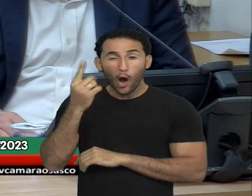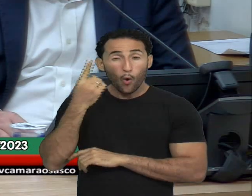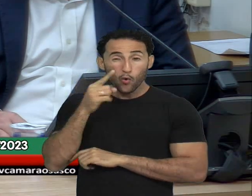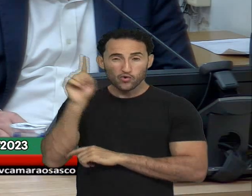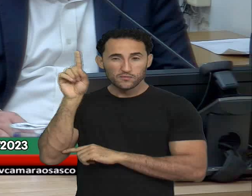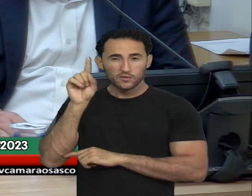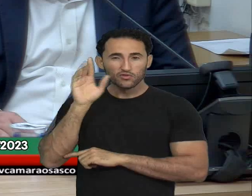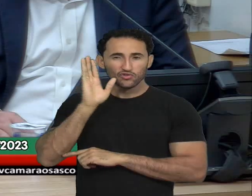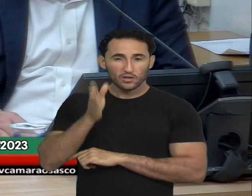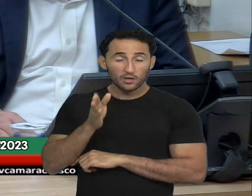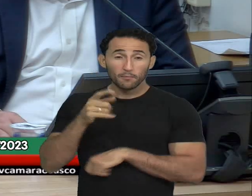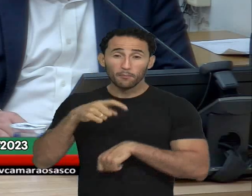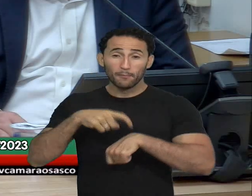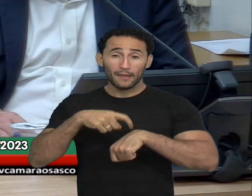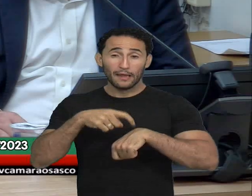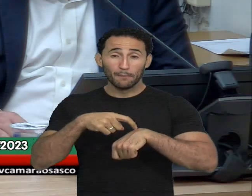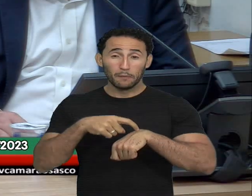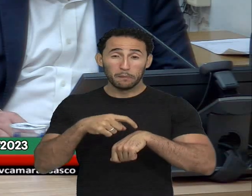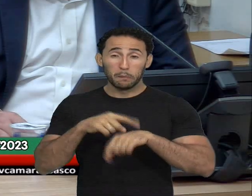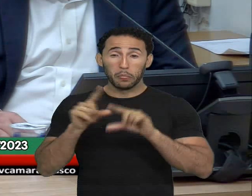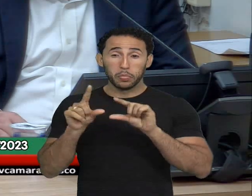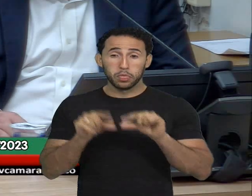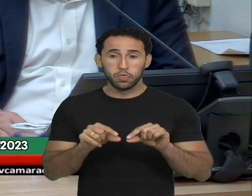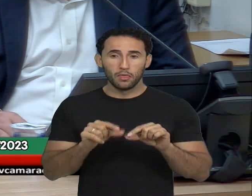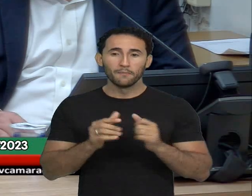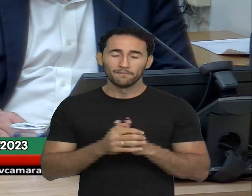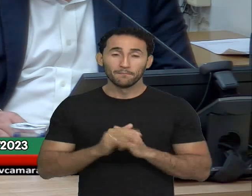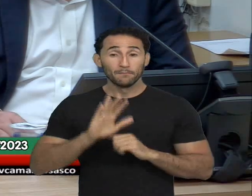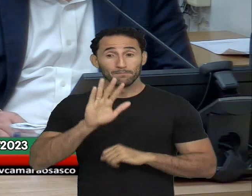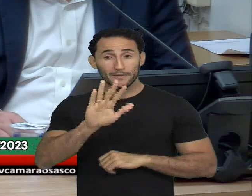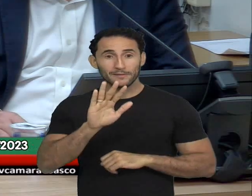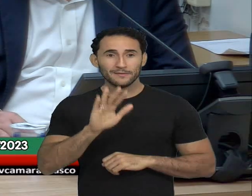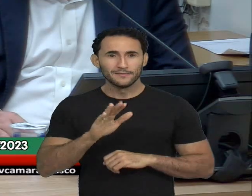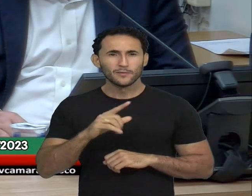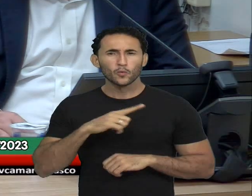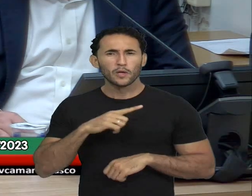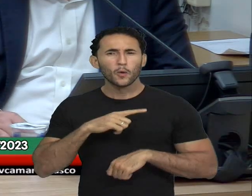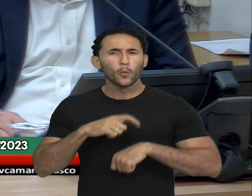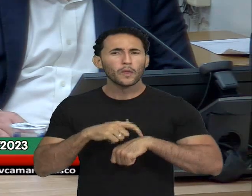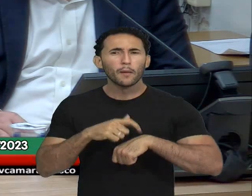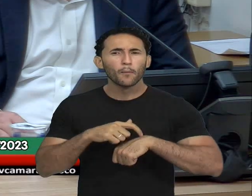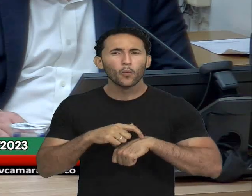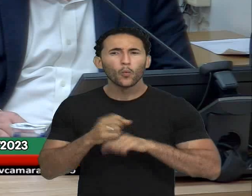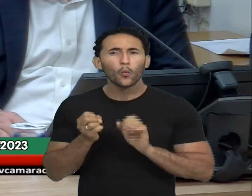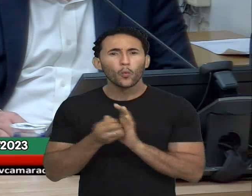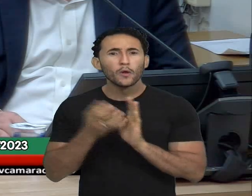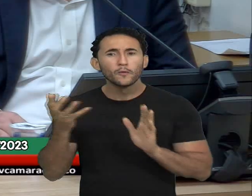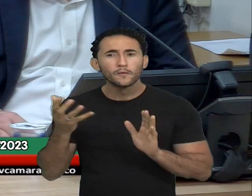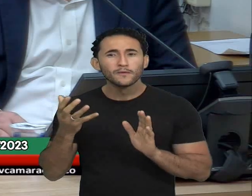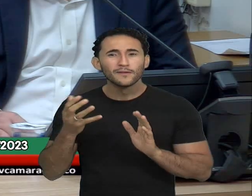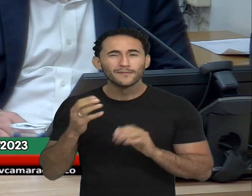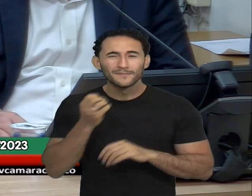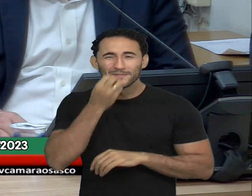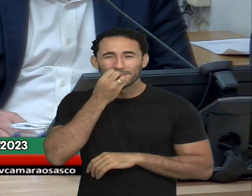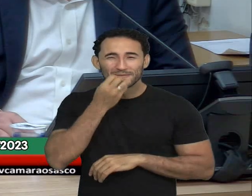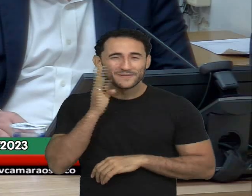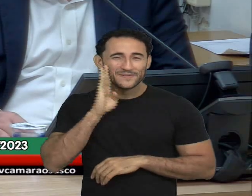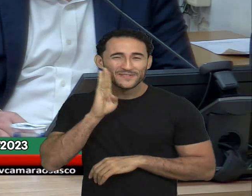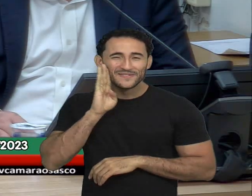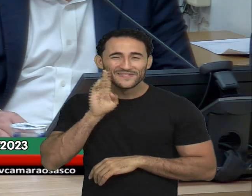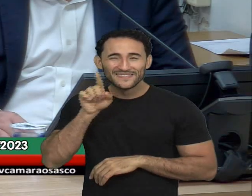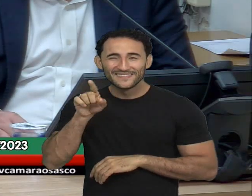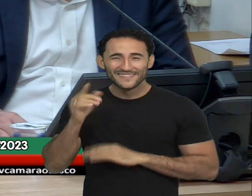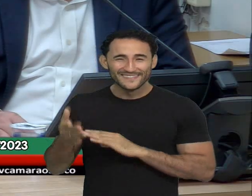porque nosso tempo já está esgotando. Mas temos quantos minutos? 5. Você está bonzinho. O